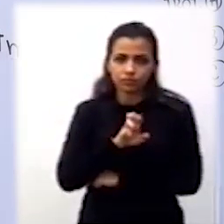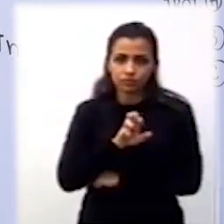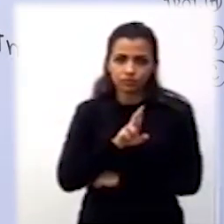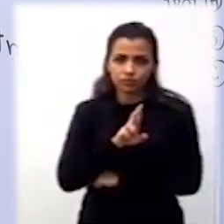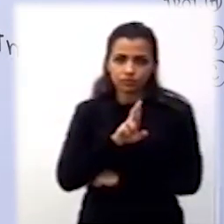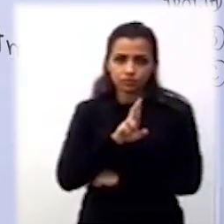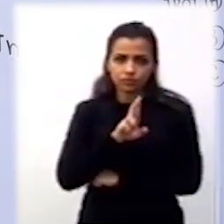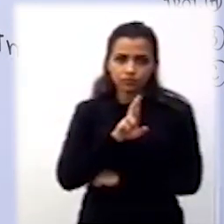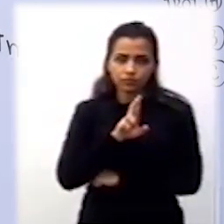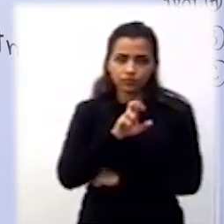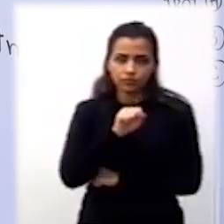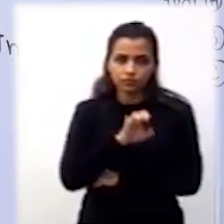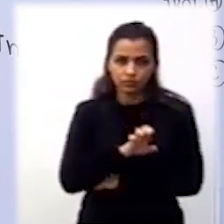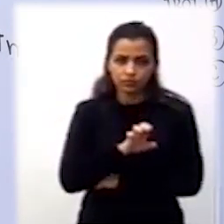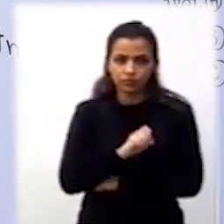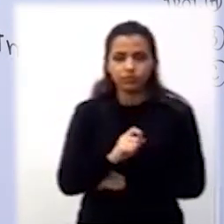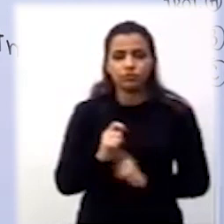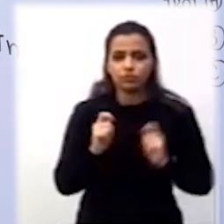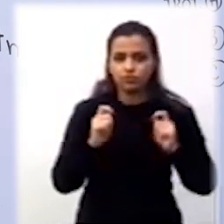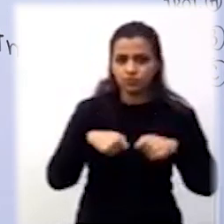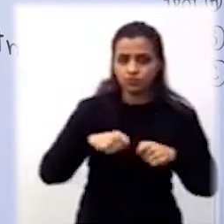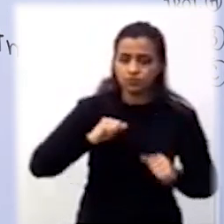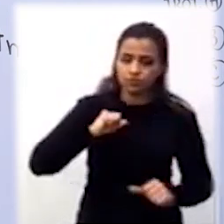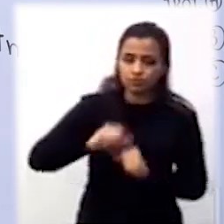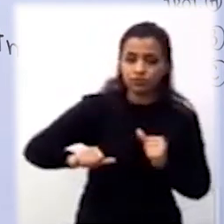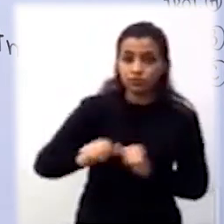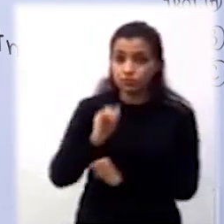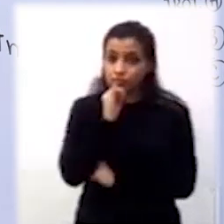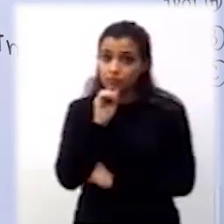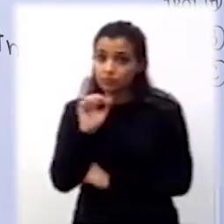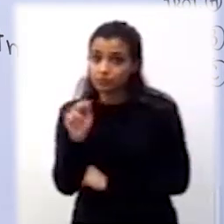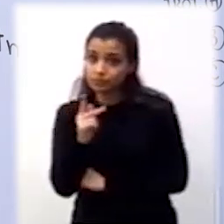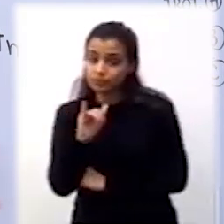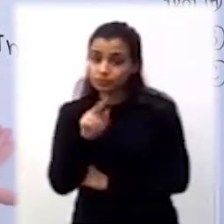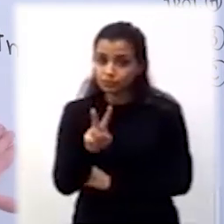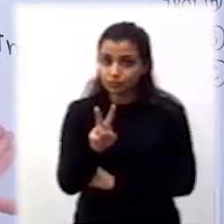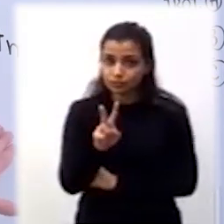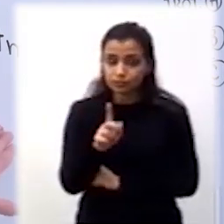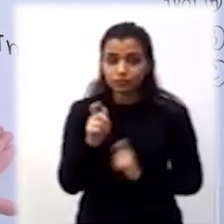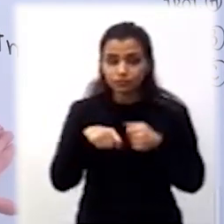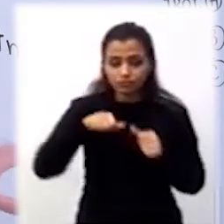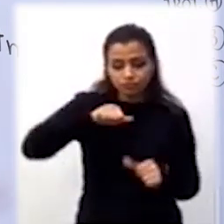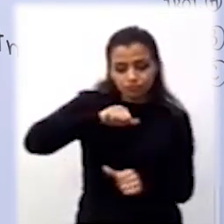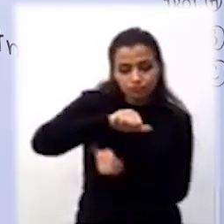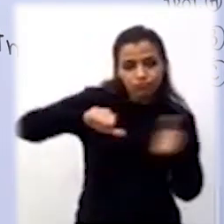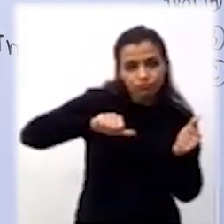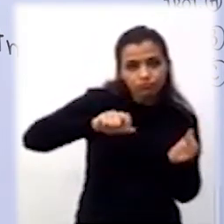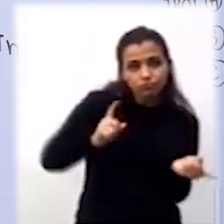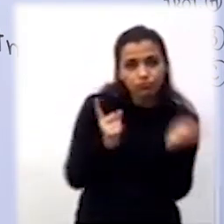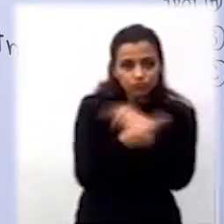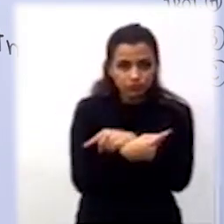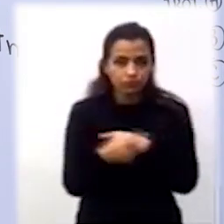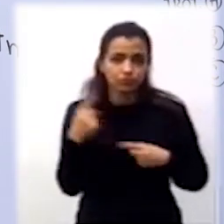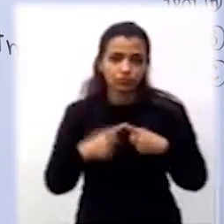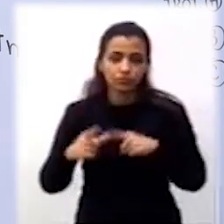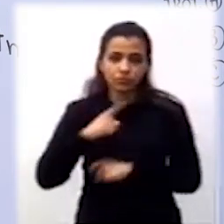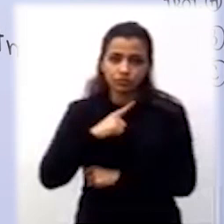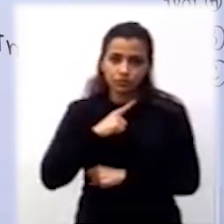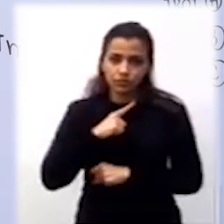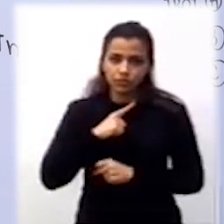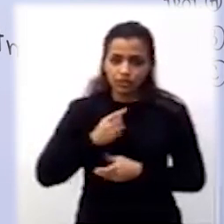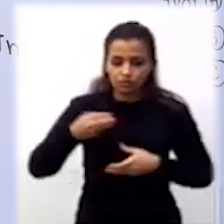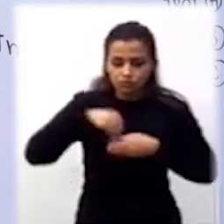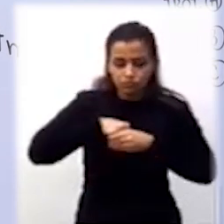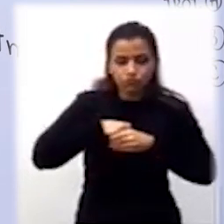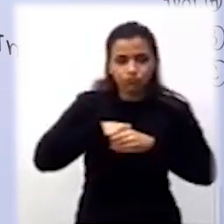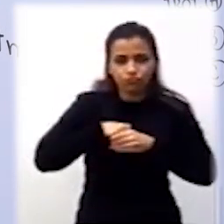contrário, produzir em DNA. É quem? O HIV. O HIV, ele faz a transcrição reversa, porque ele possui uma enzima chamada de